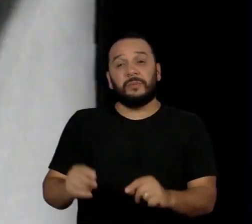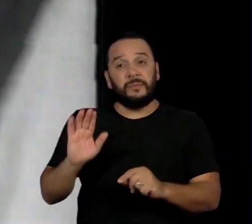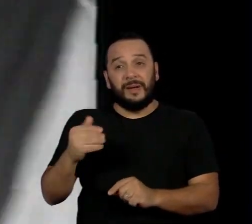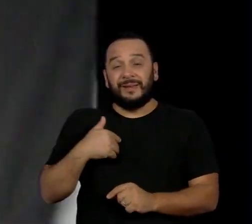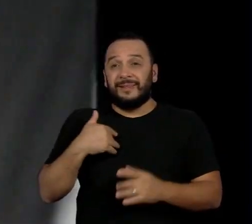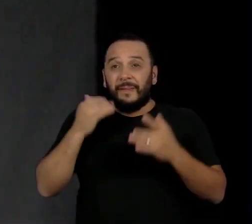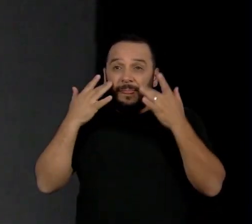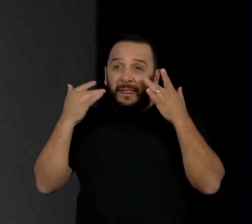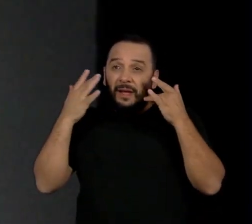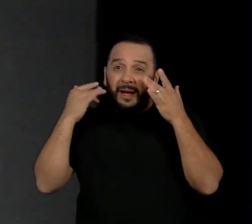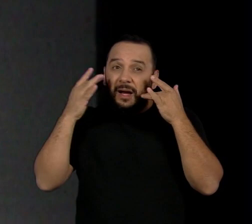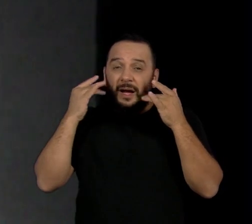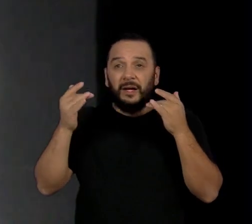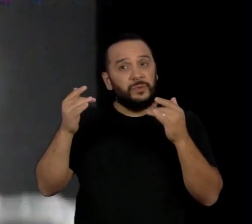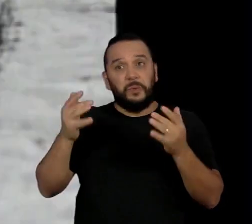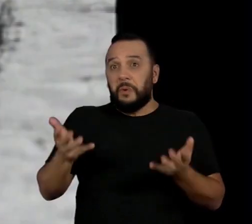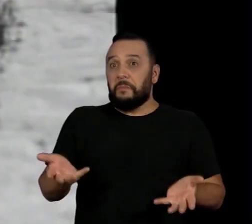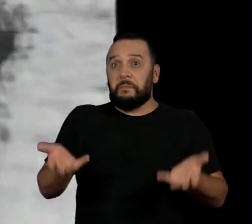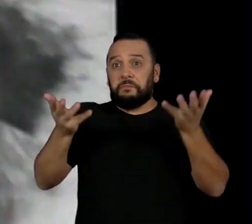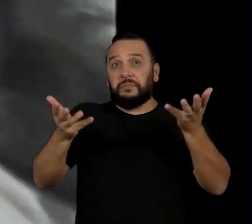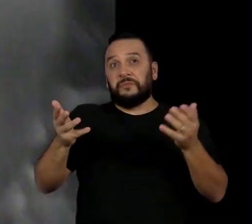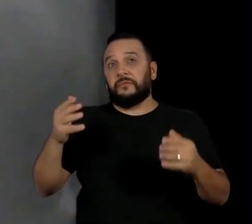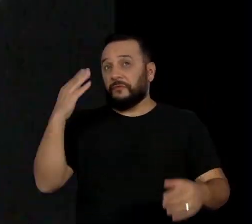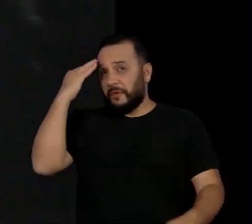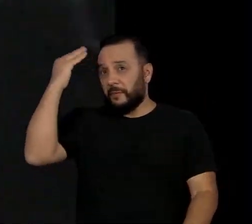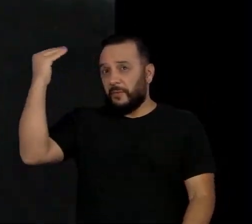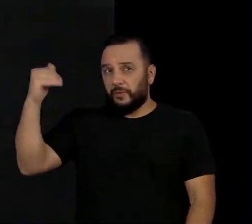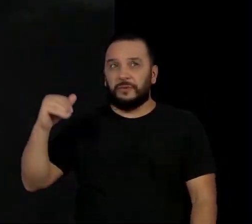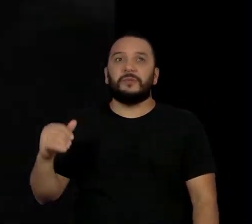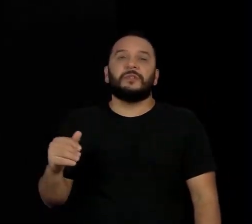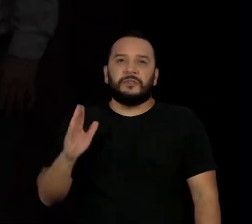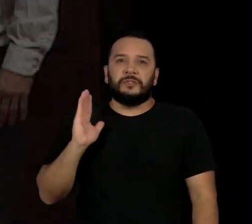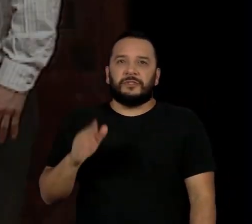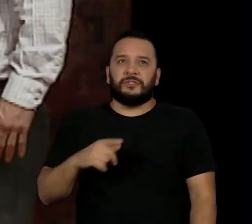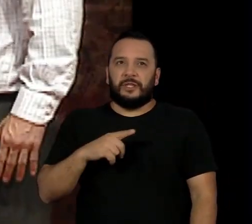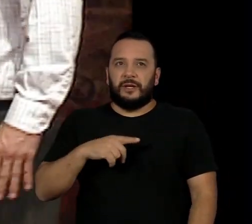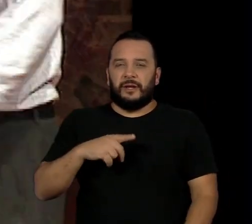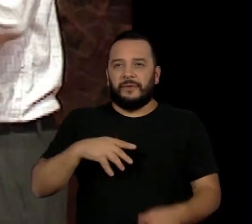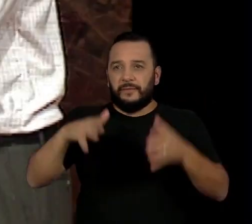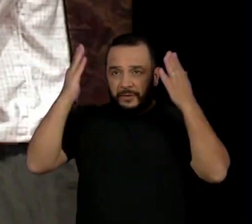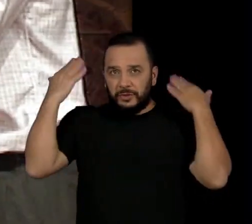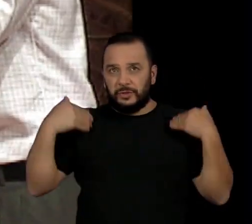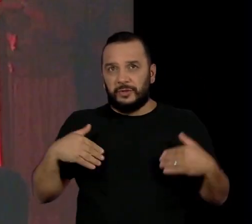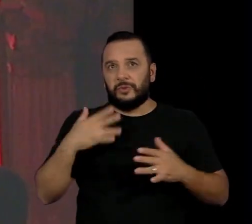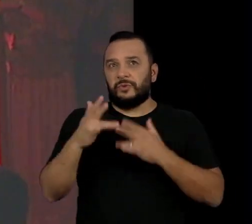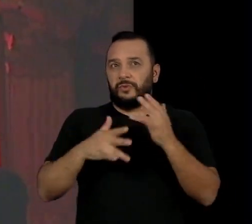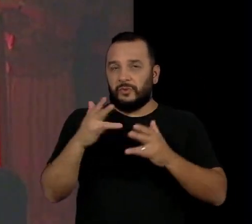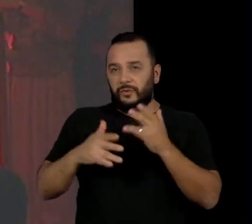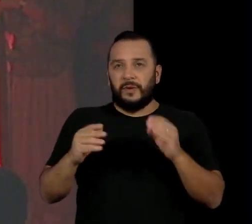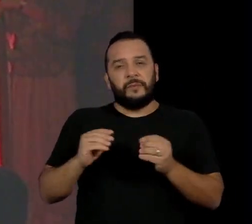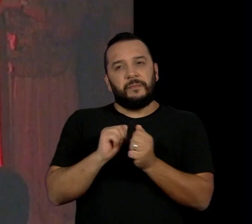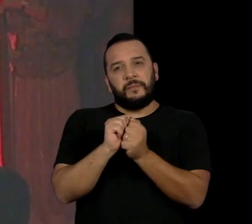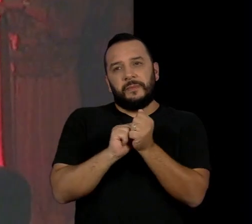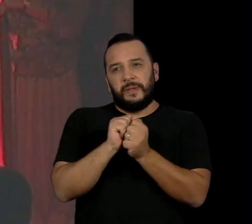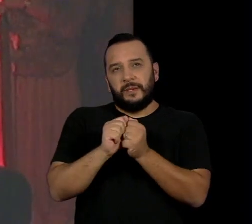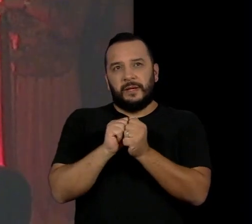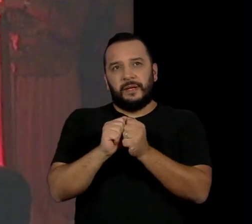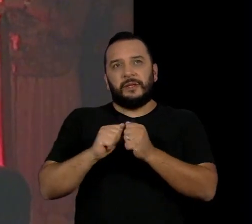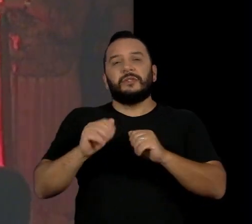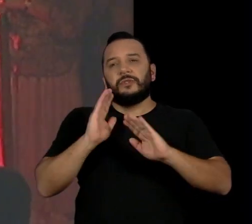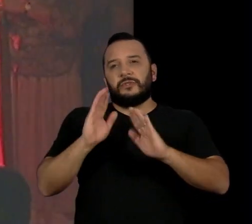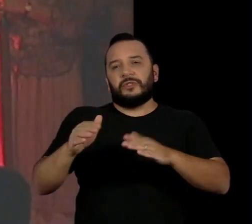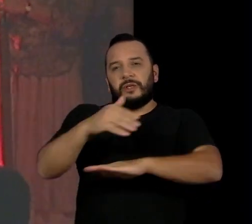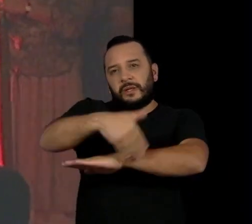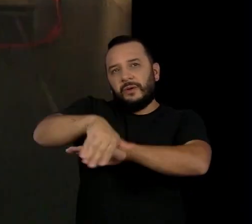conquistou a sua enorme notoriedade. Vestido de noiva, O Beijo no Asfalto e Toda Nudez Será